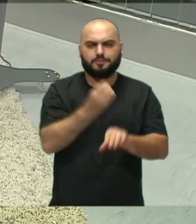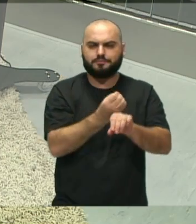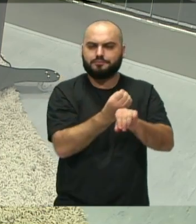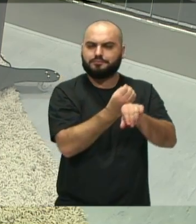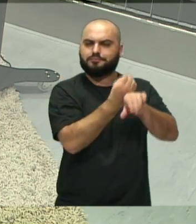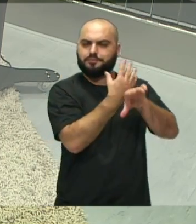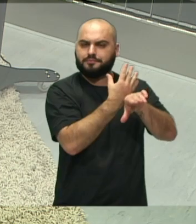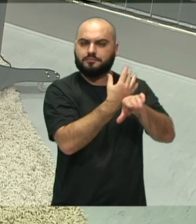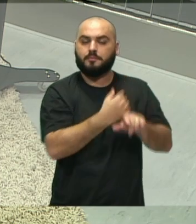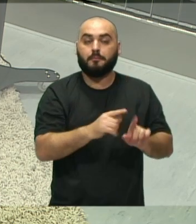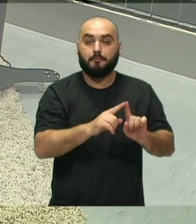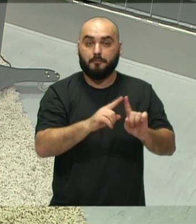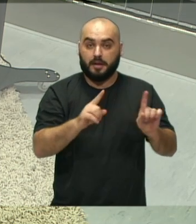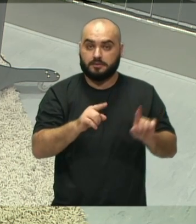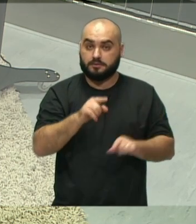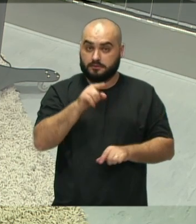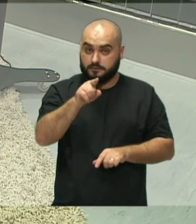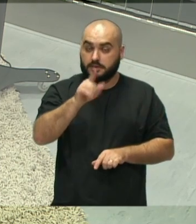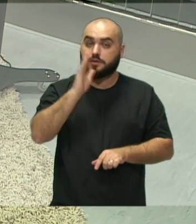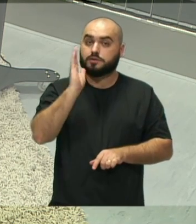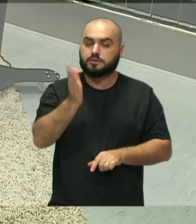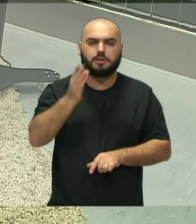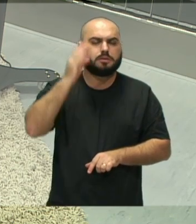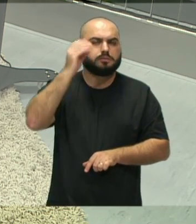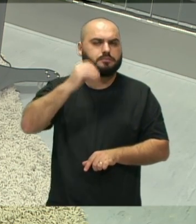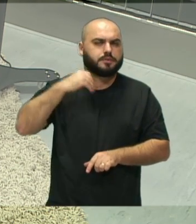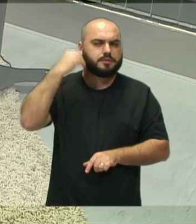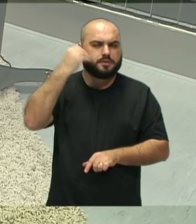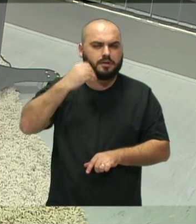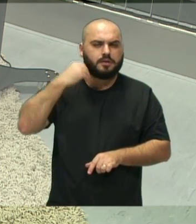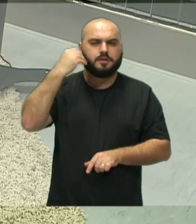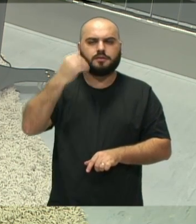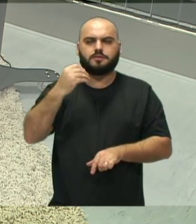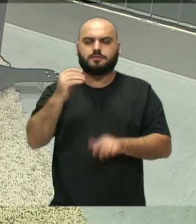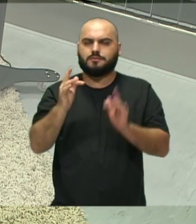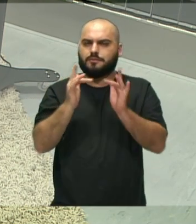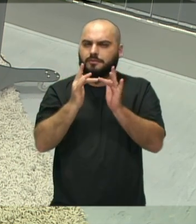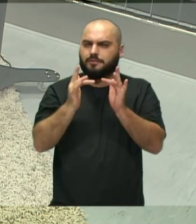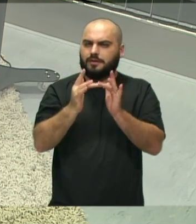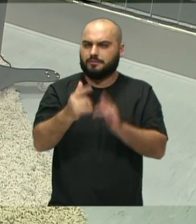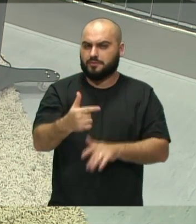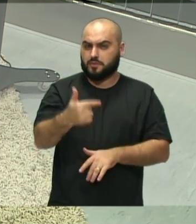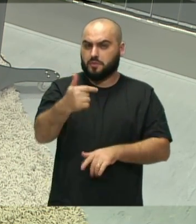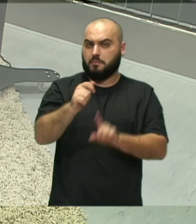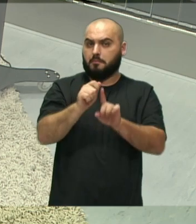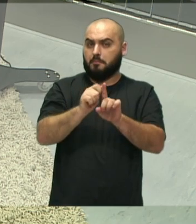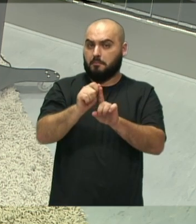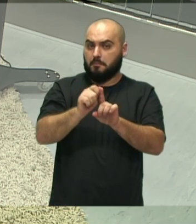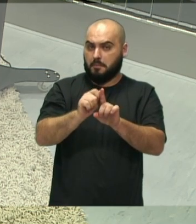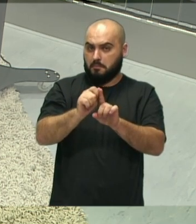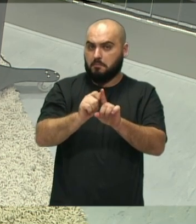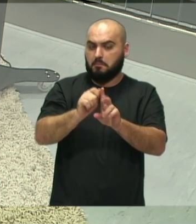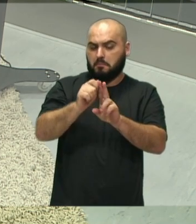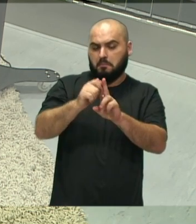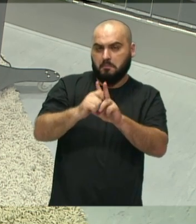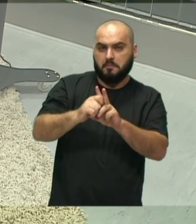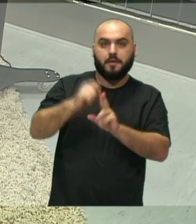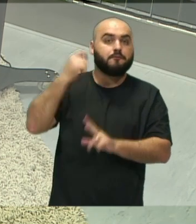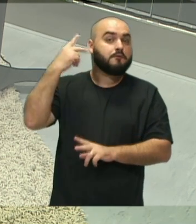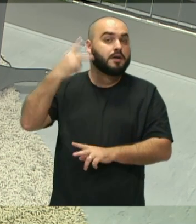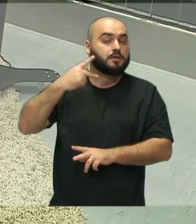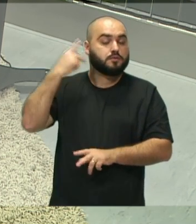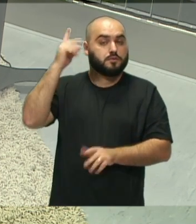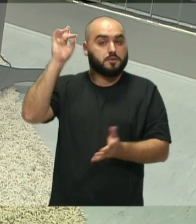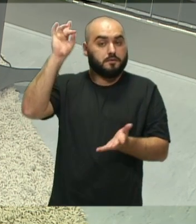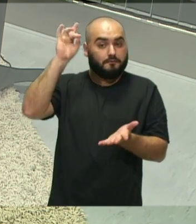agora o senhor já tendo a experiência dos primeiros 2 meses aí de vereador titular